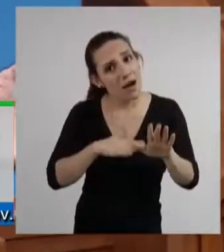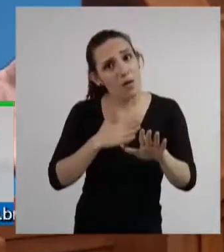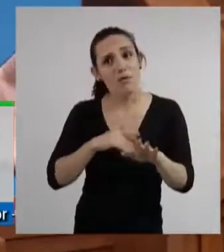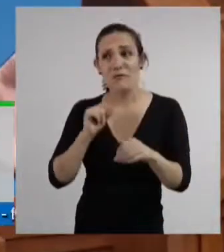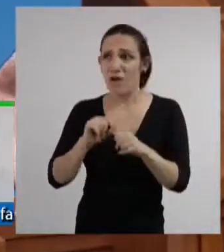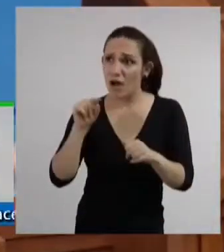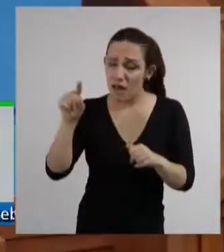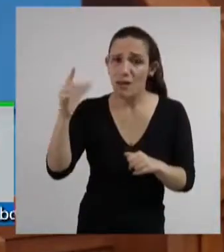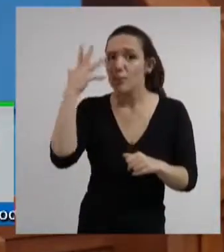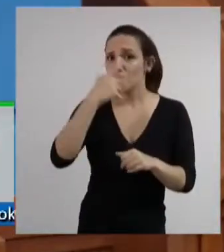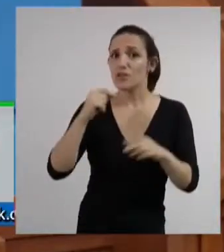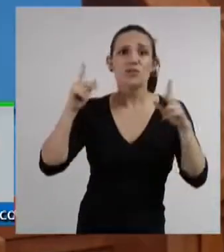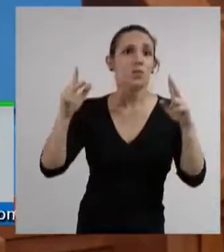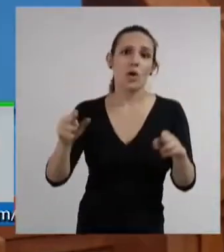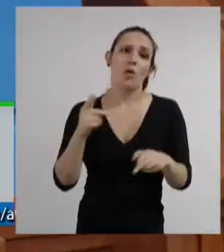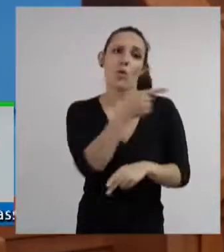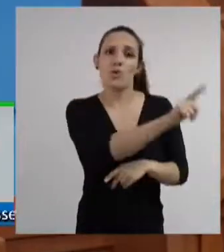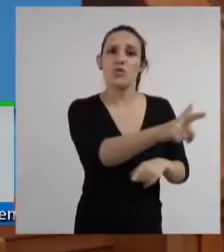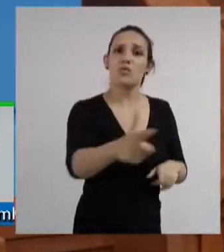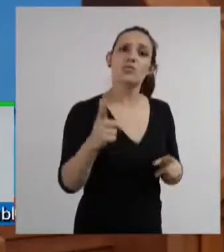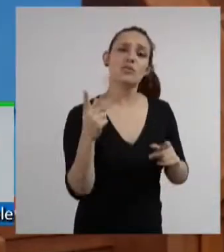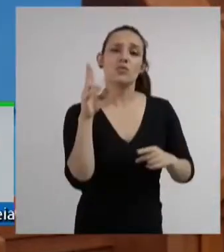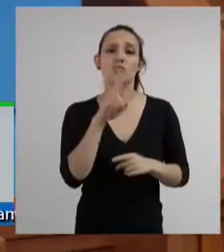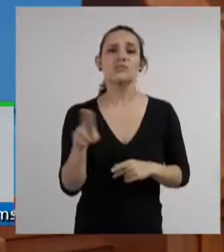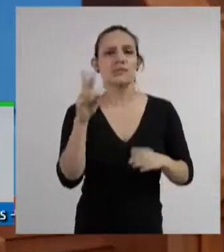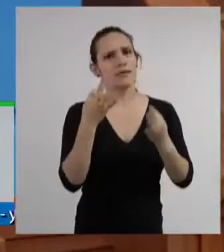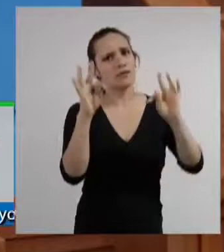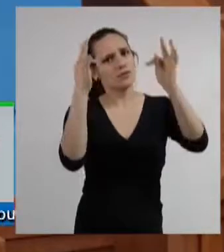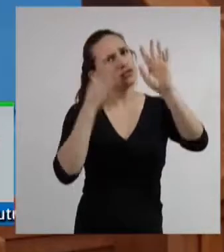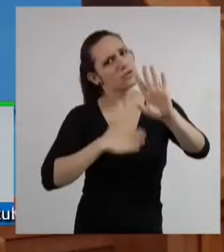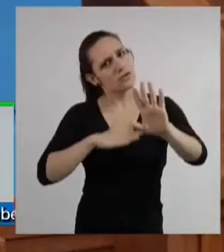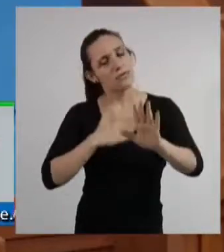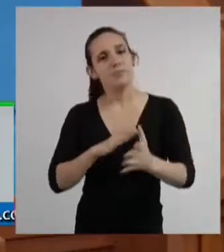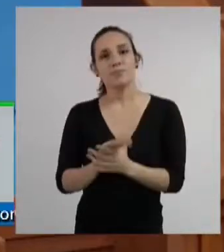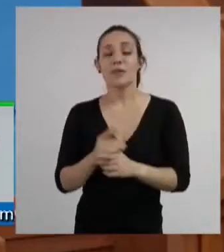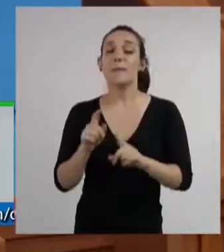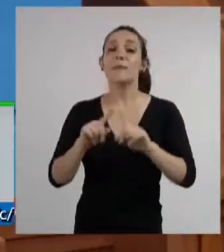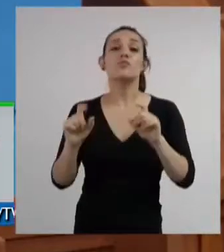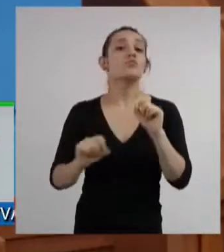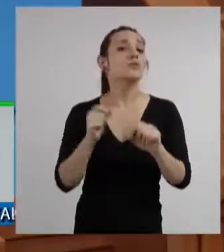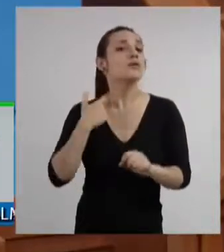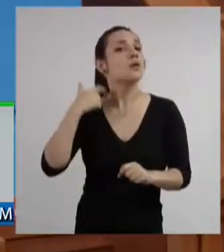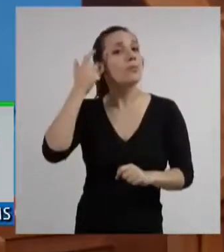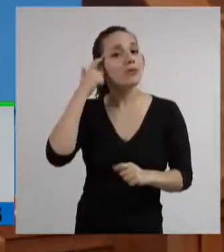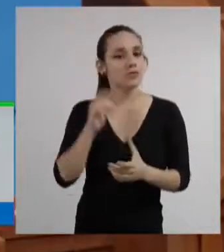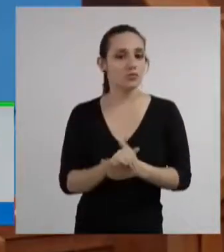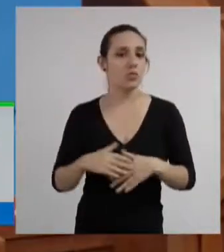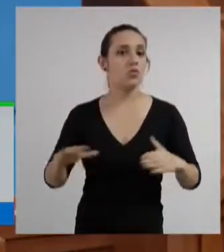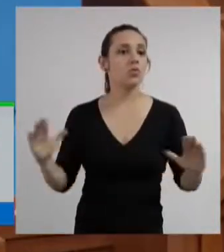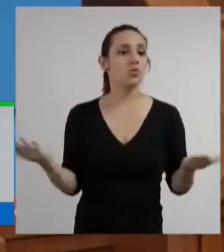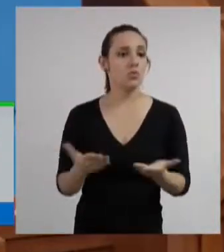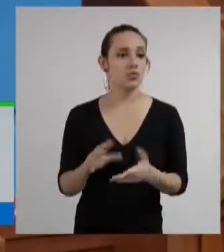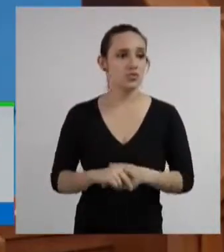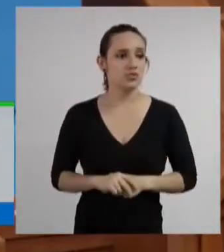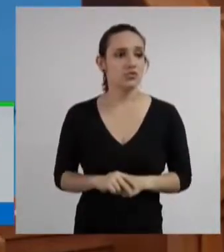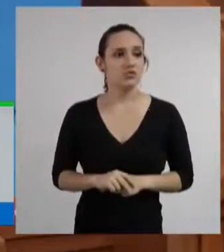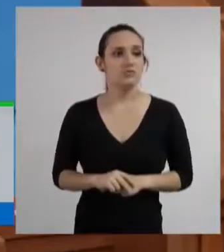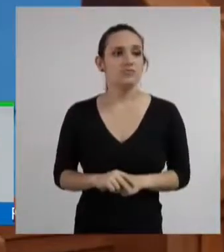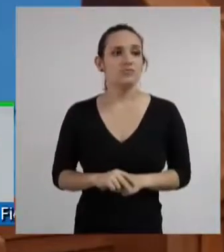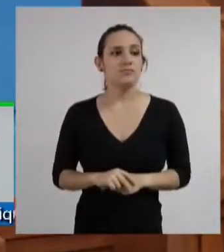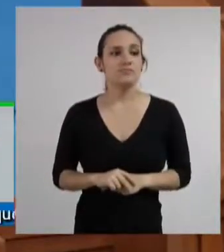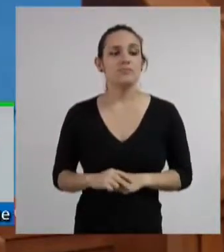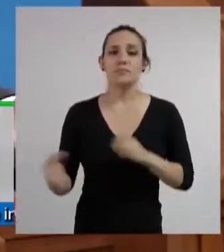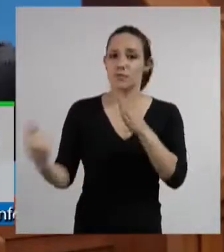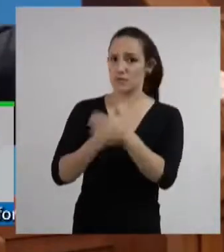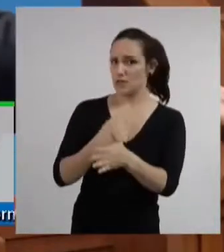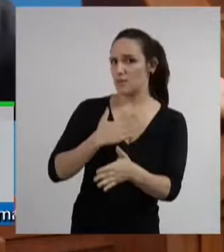eu entendo, deputado, que nós, quando hoje, por exemplo, fizeram essa pergunta